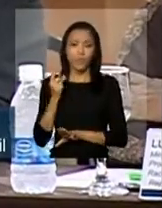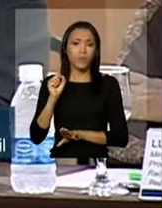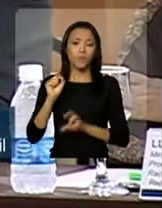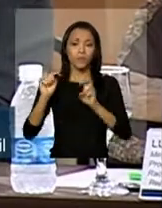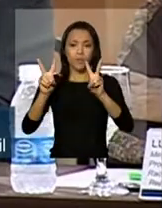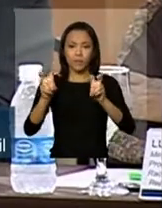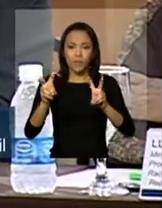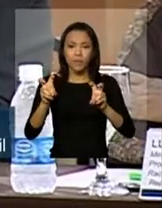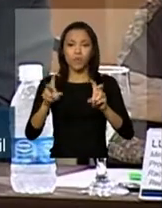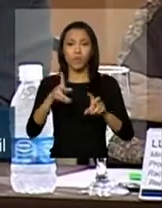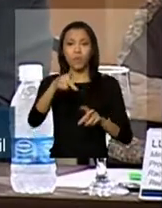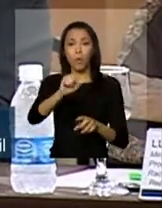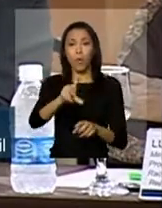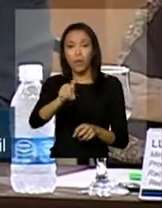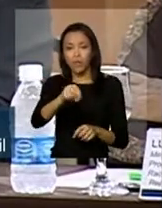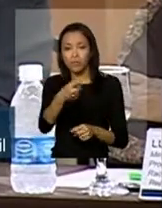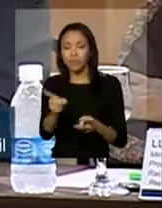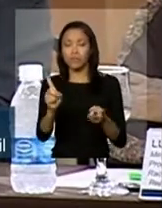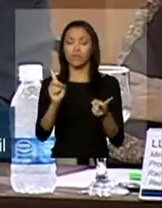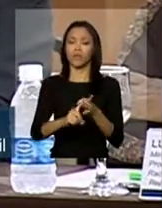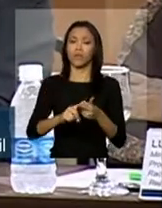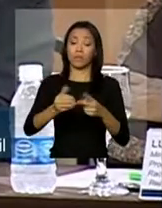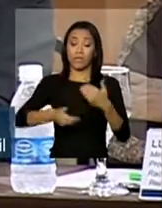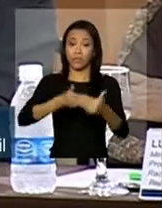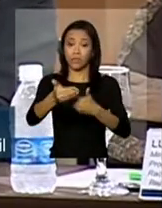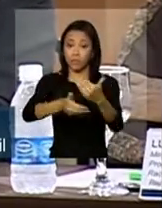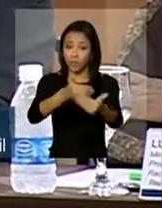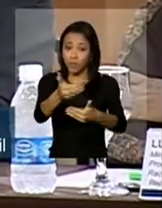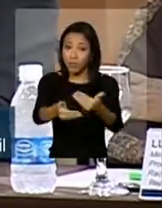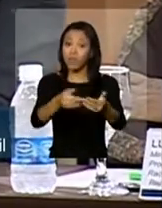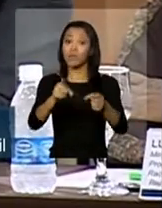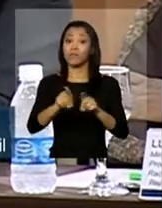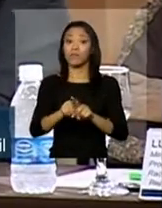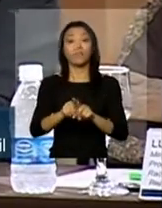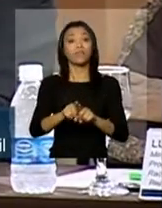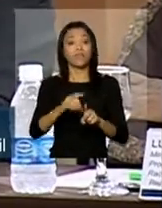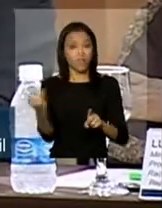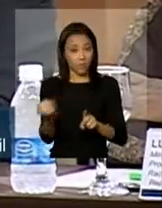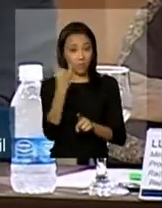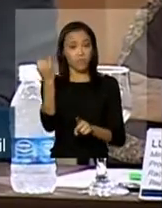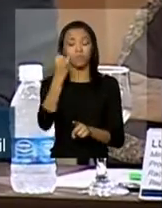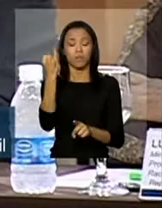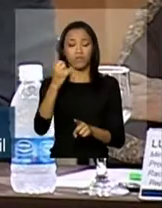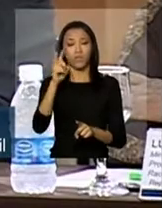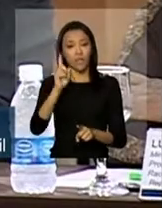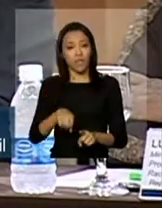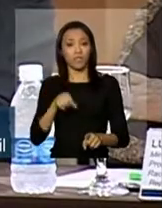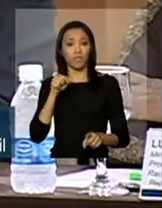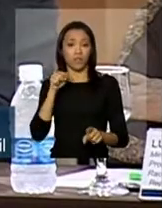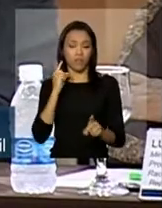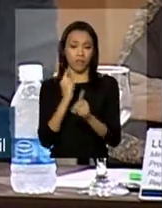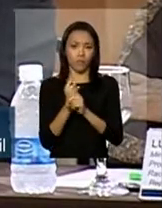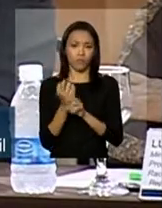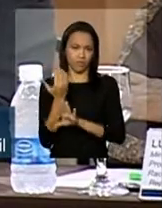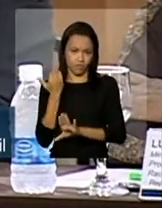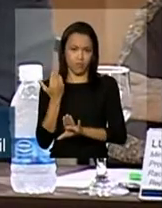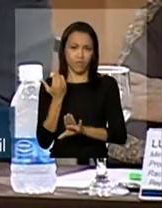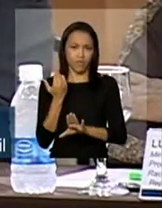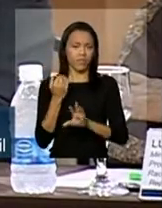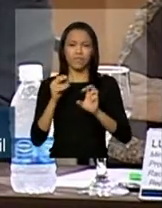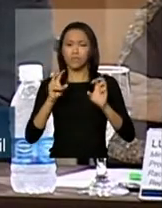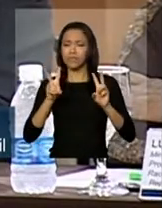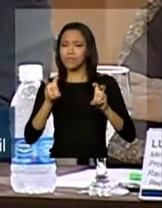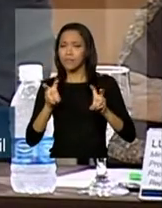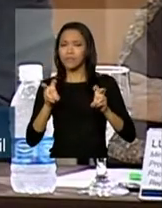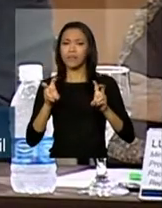entre população, desenvolvimento e direitos, absolutamente indispensável, foro que permita tratar de